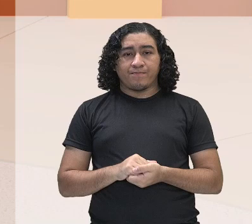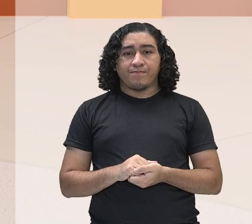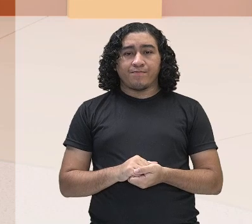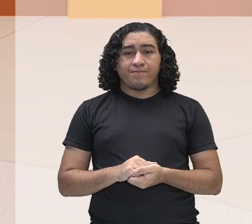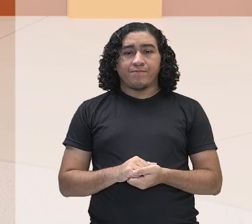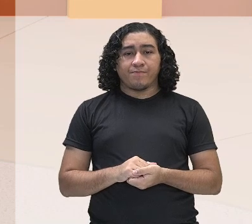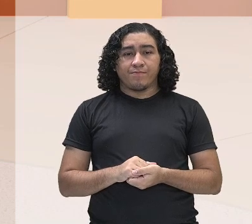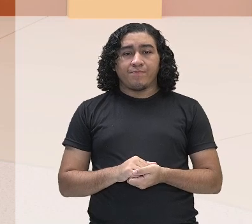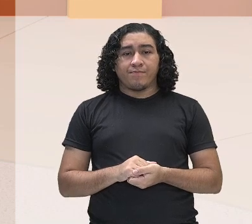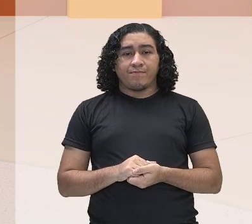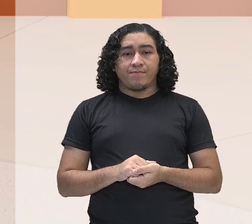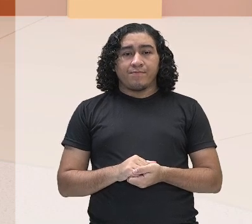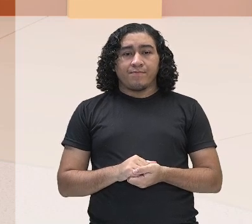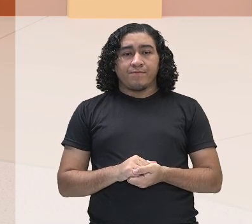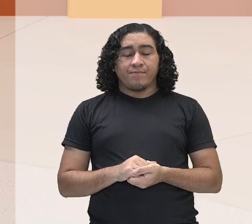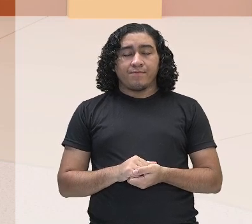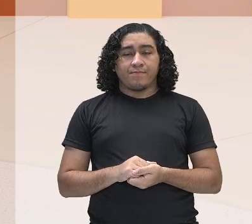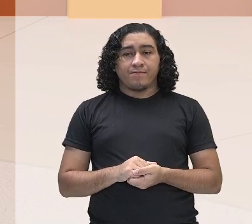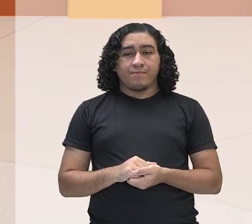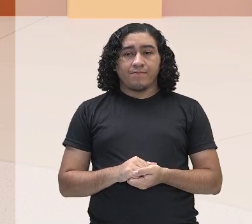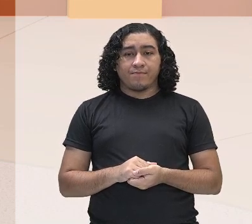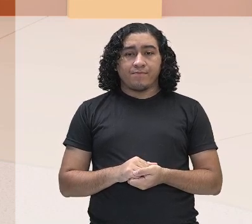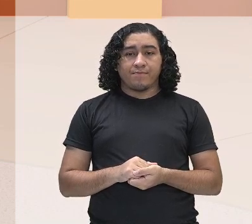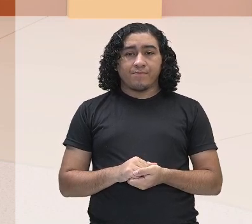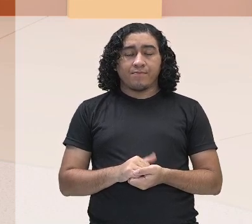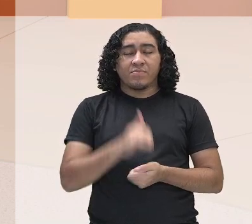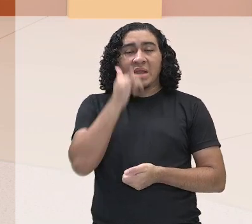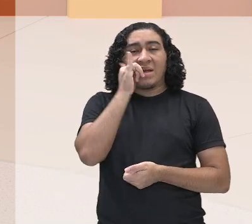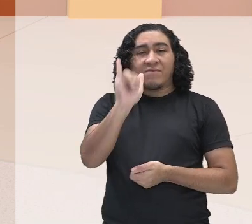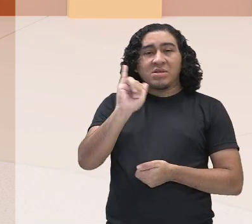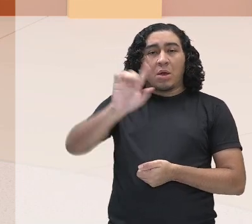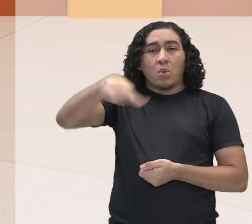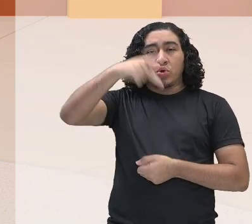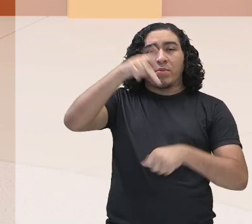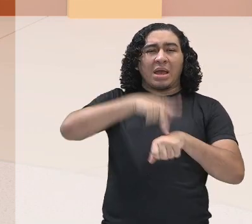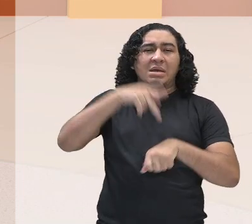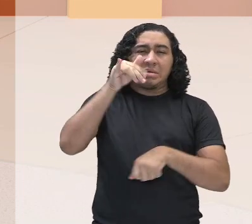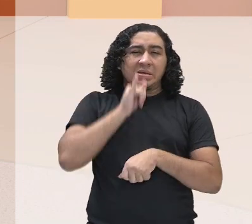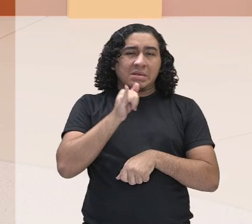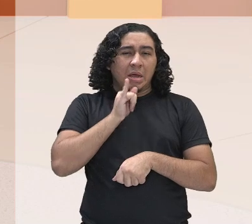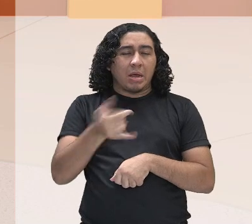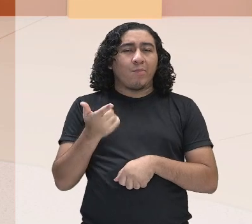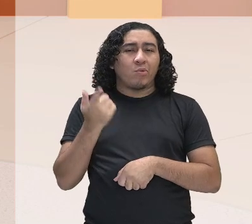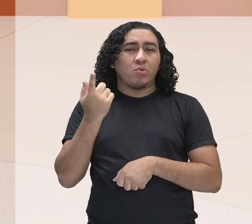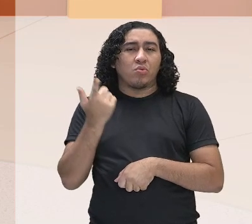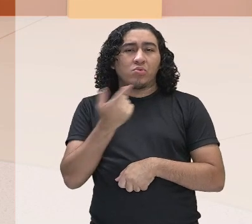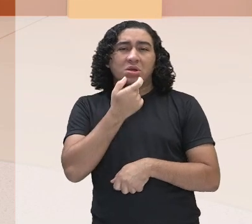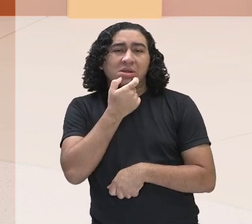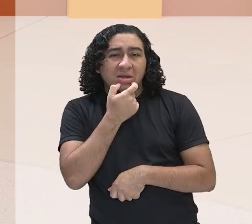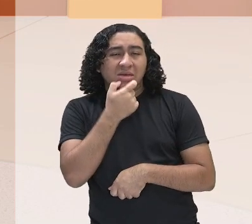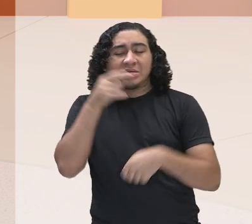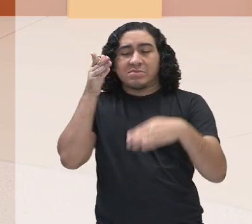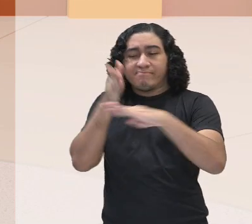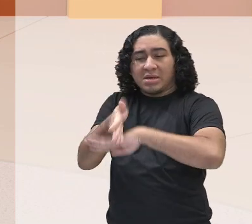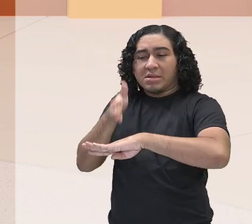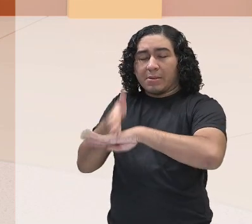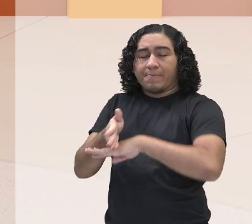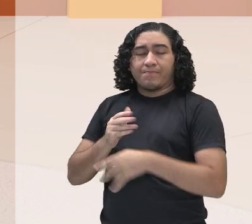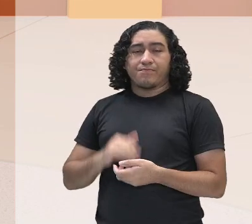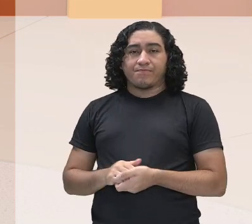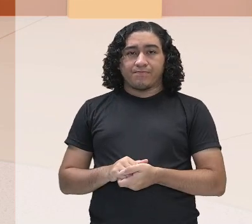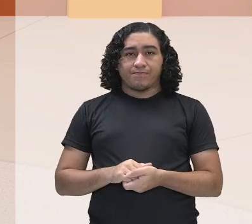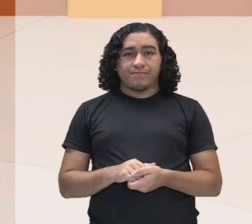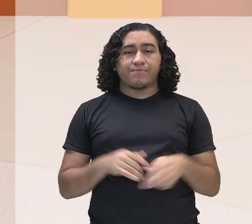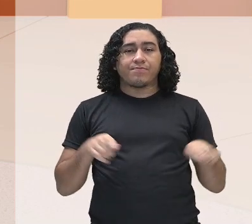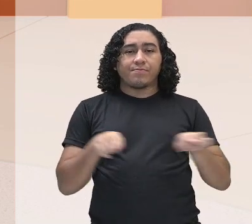território, das investidas aí dos ingleses, dos holandeses, e aí nós temos como uma